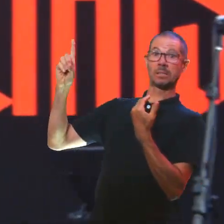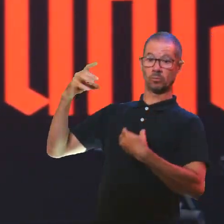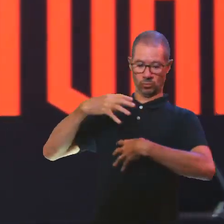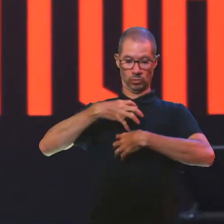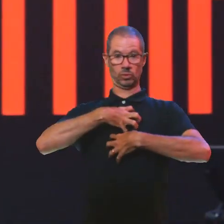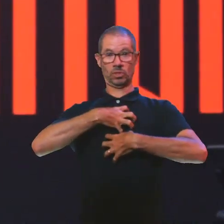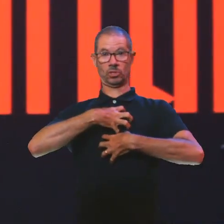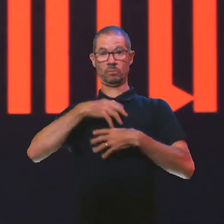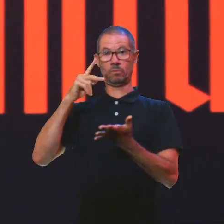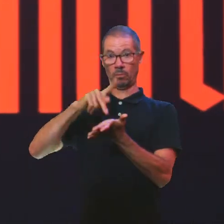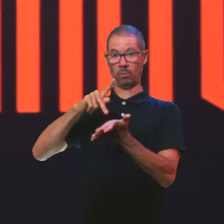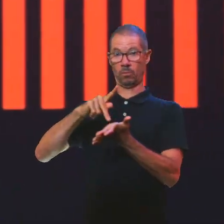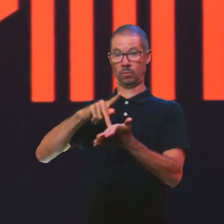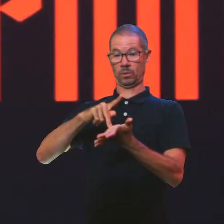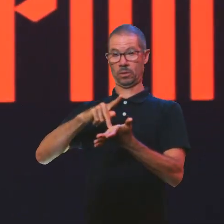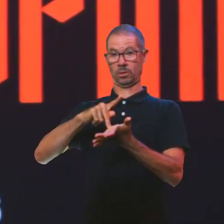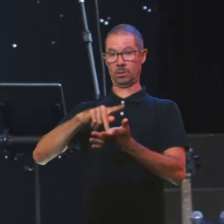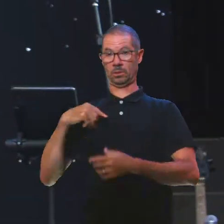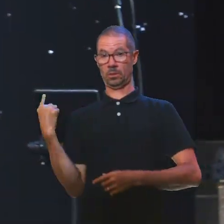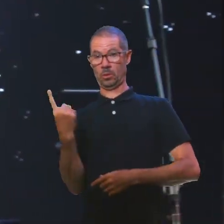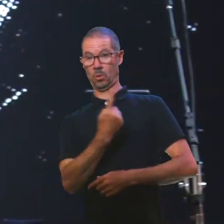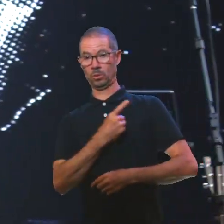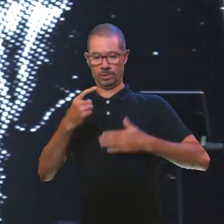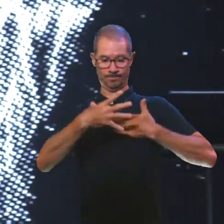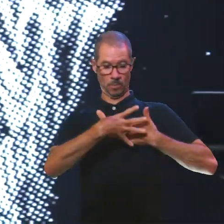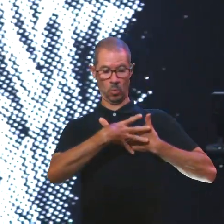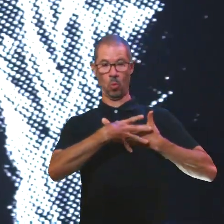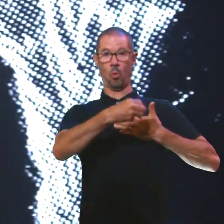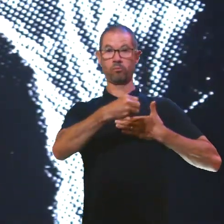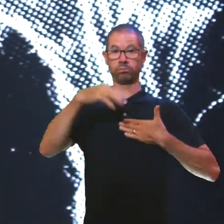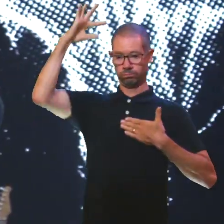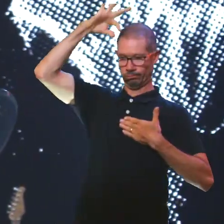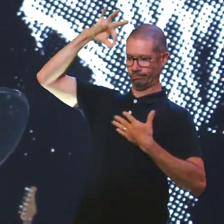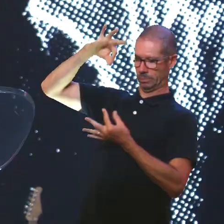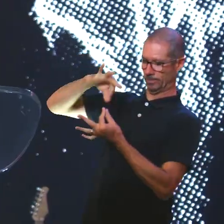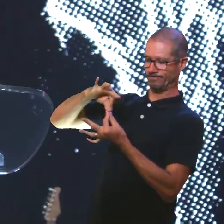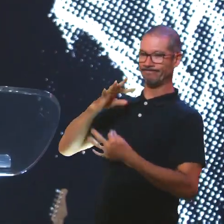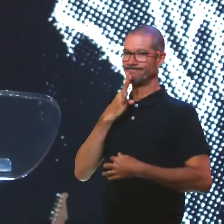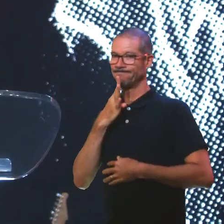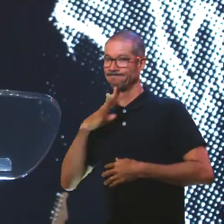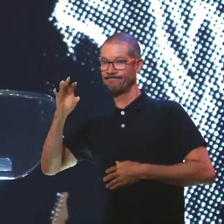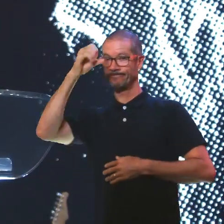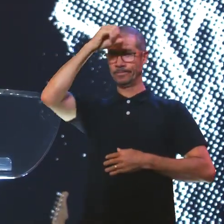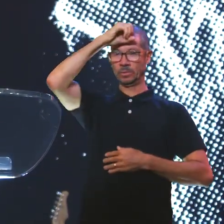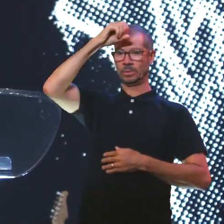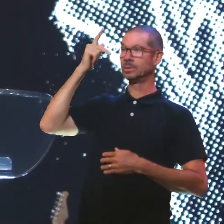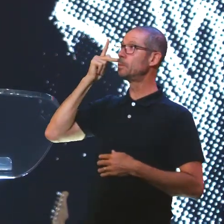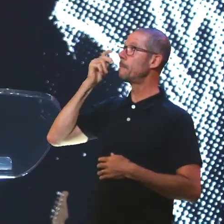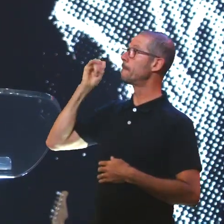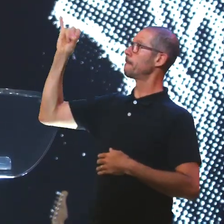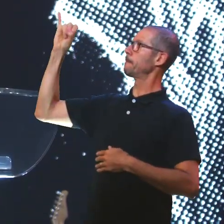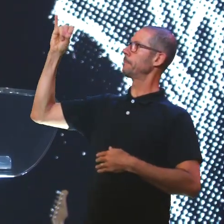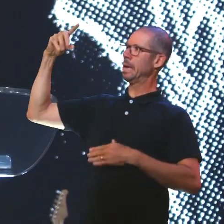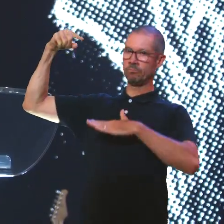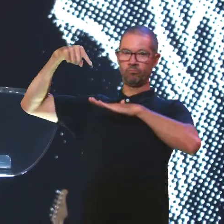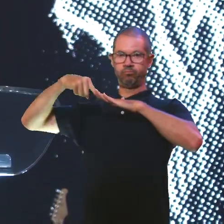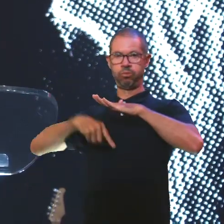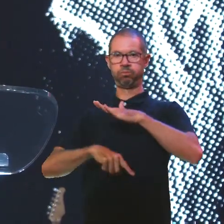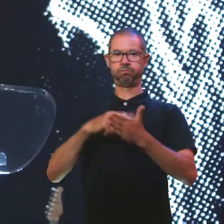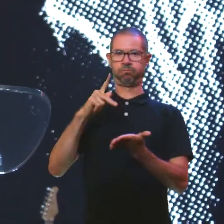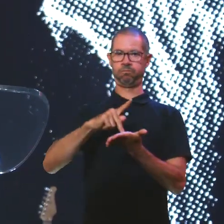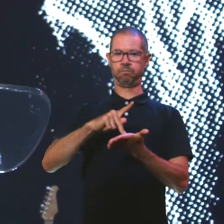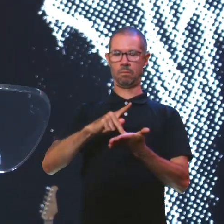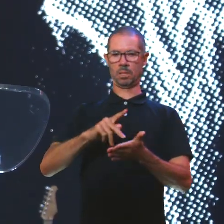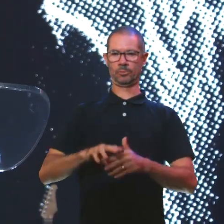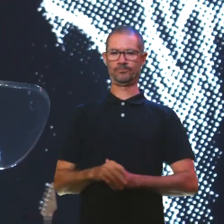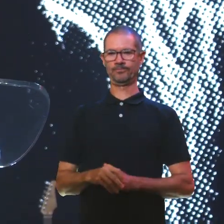Porque na grande verdade, nós somos órfãos espirituais porque nós não conhecemos o nosso Pai na sua totalidade de verdade.